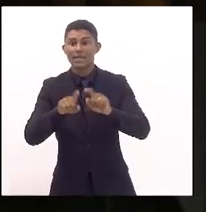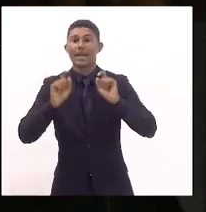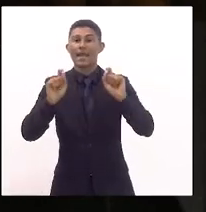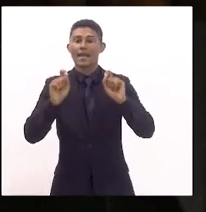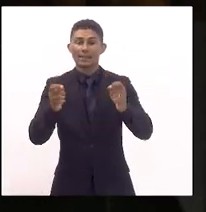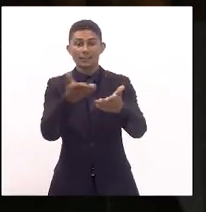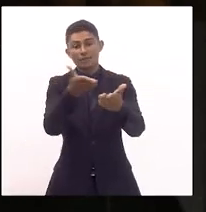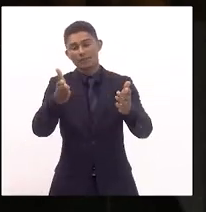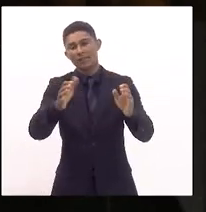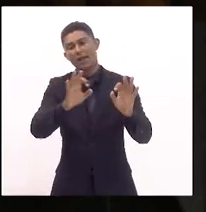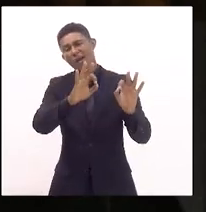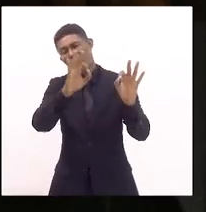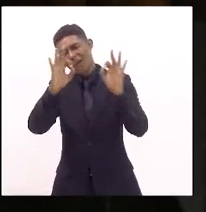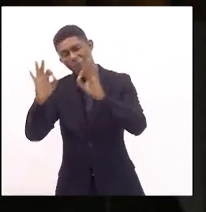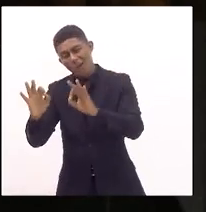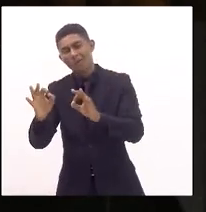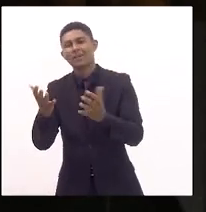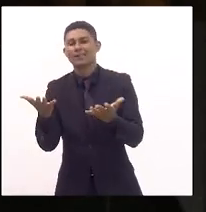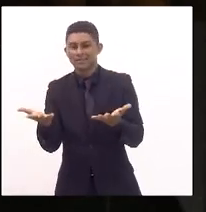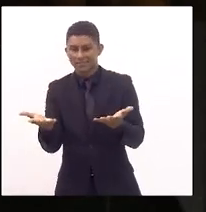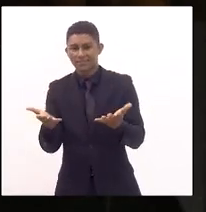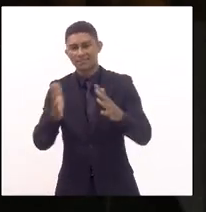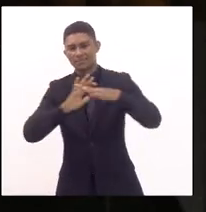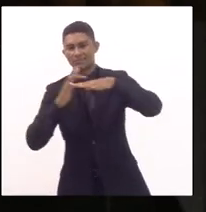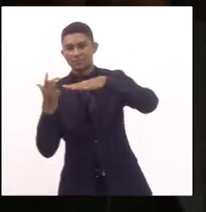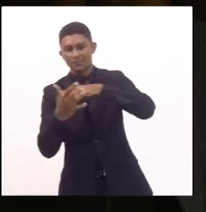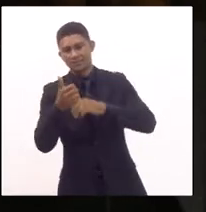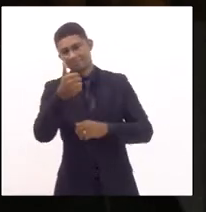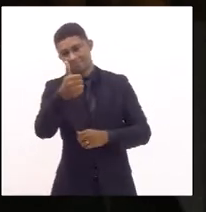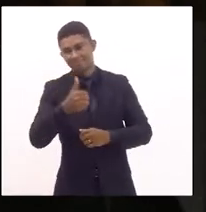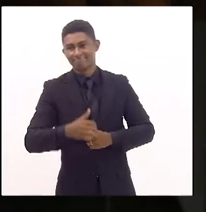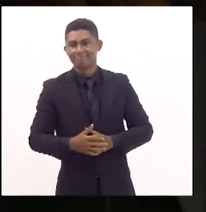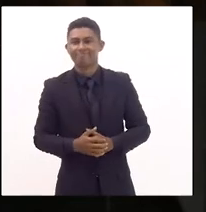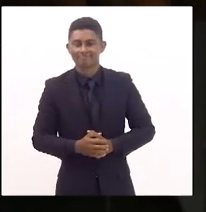todos que nos acompanham através das nossas redes sociais.